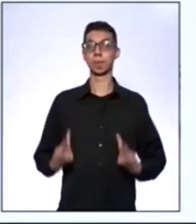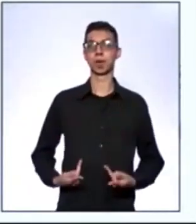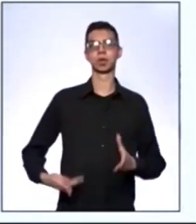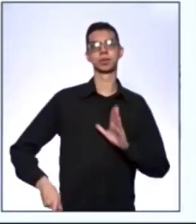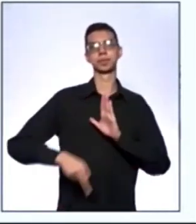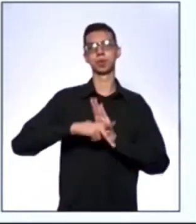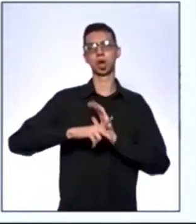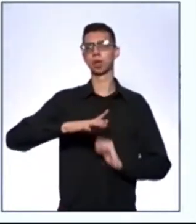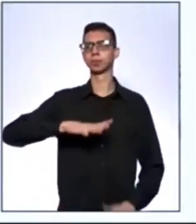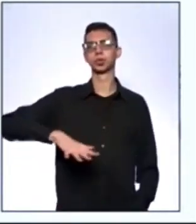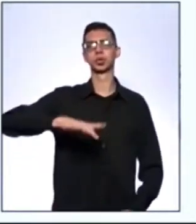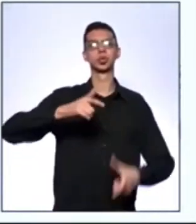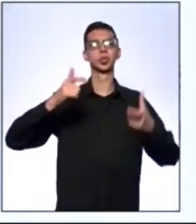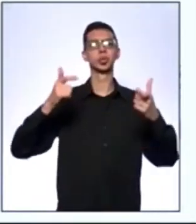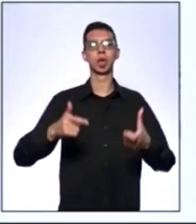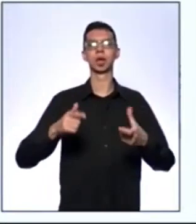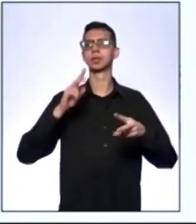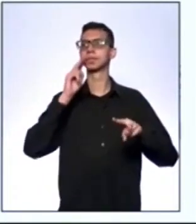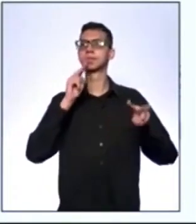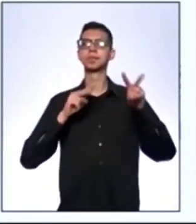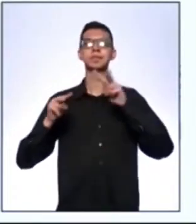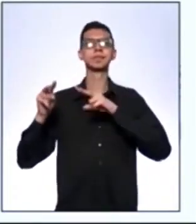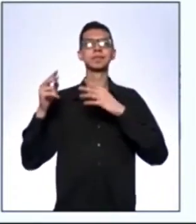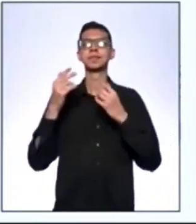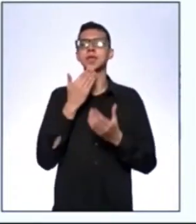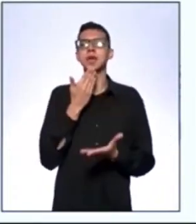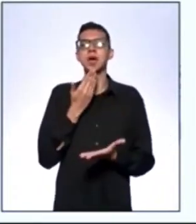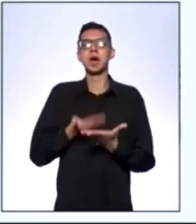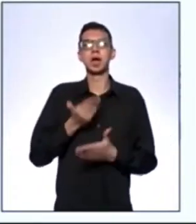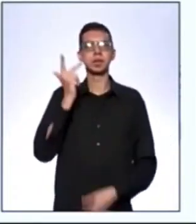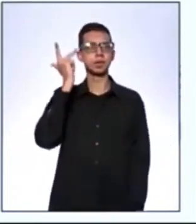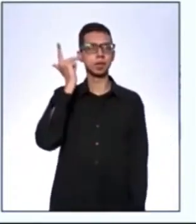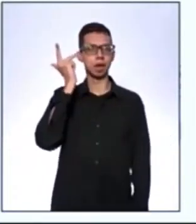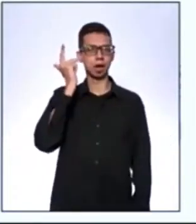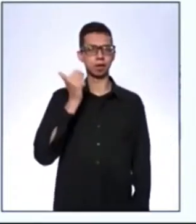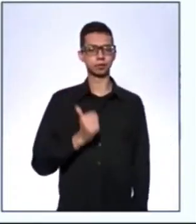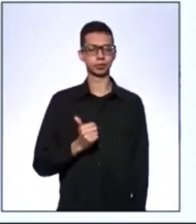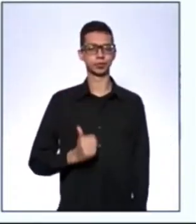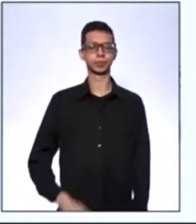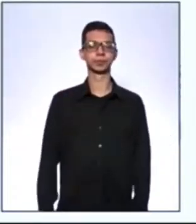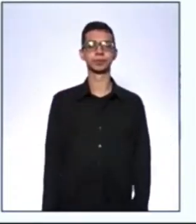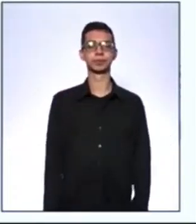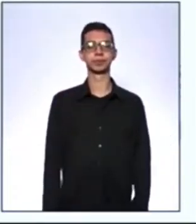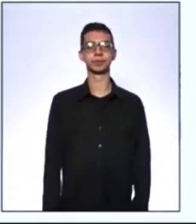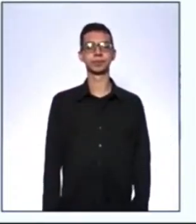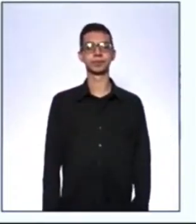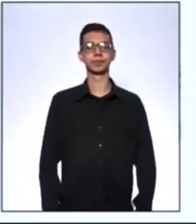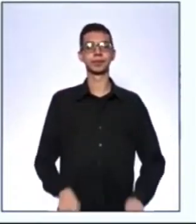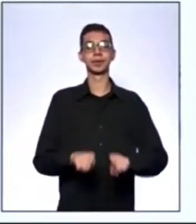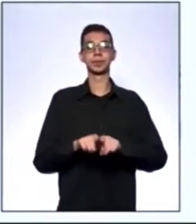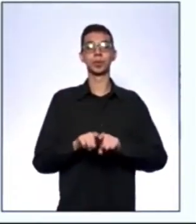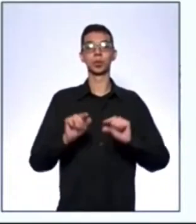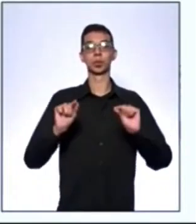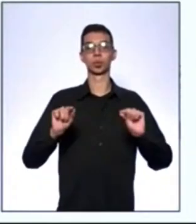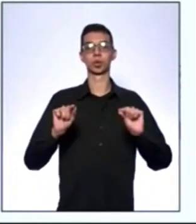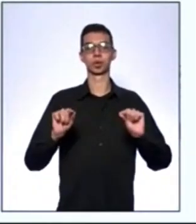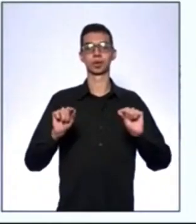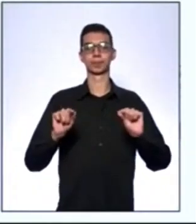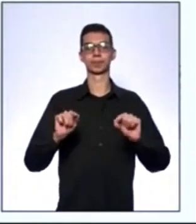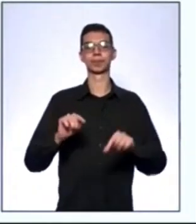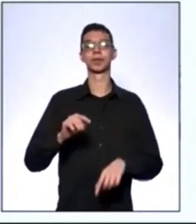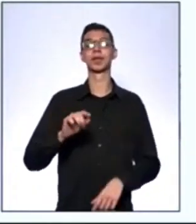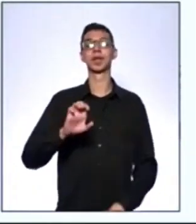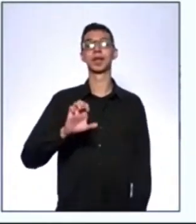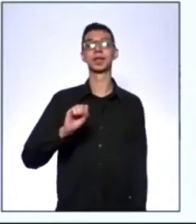monumento paisagístico, né? Natural. E a esfinge de Gizé, lá do